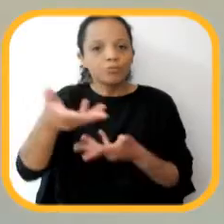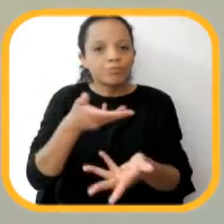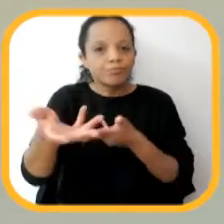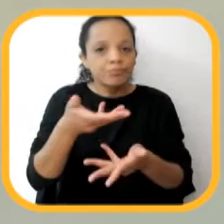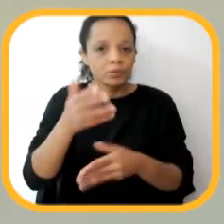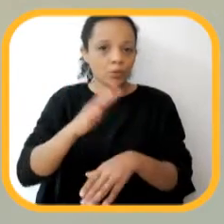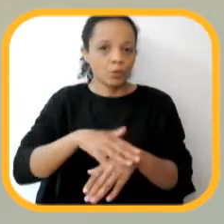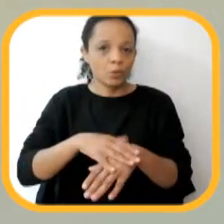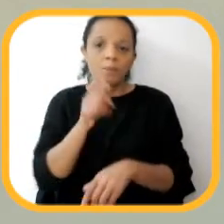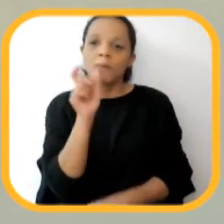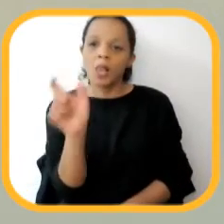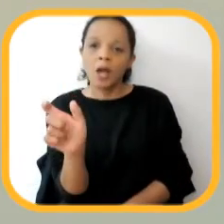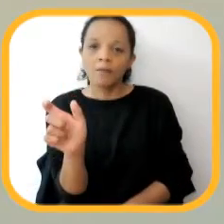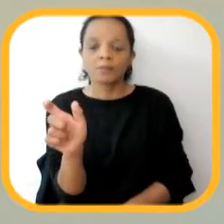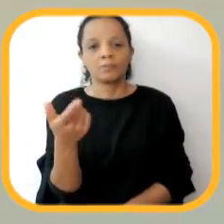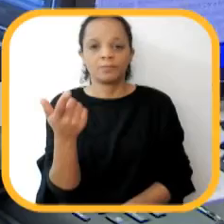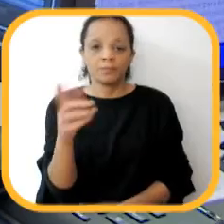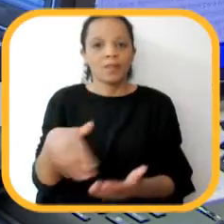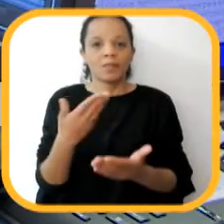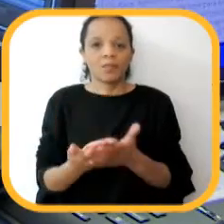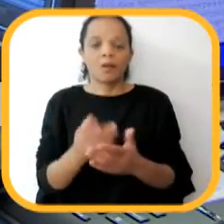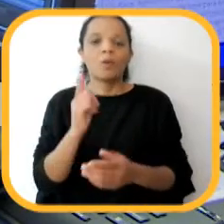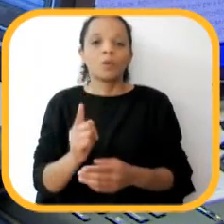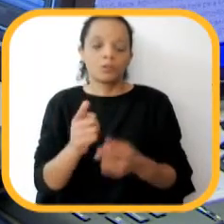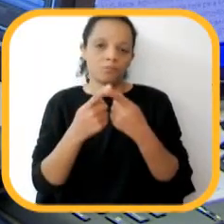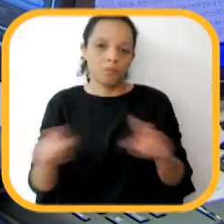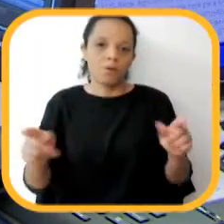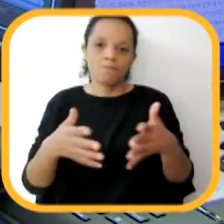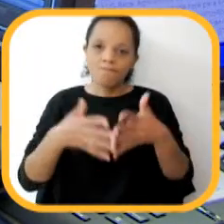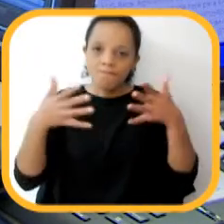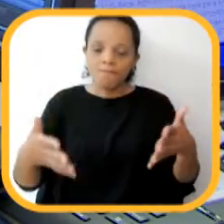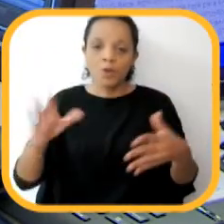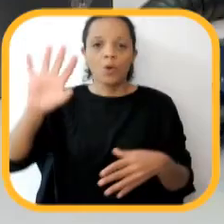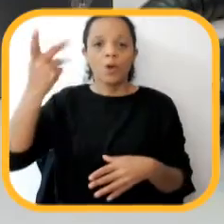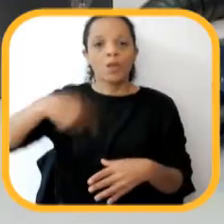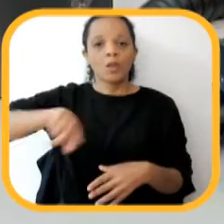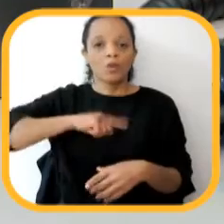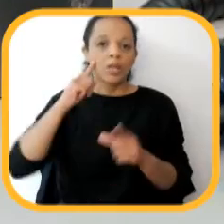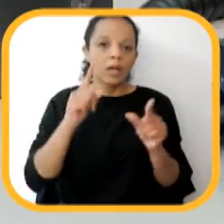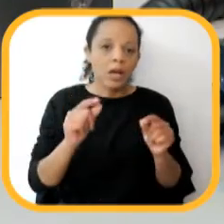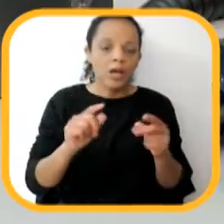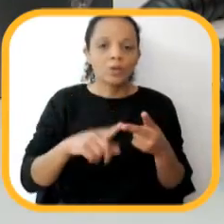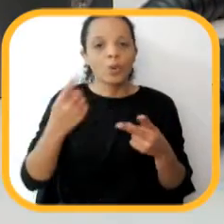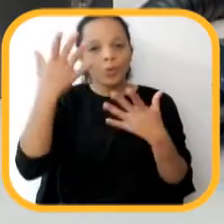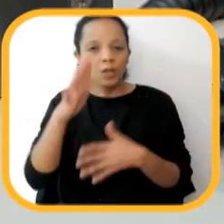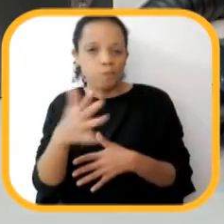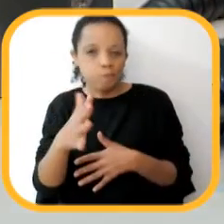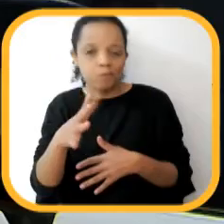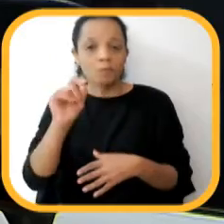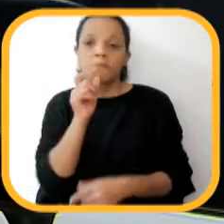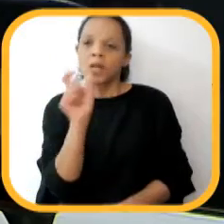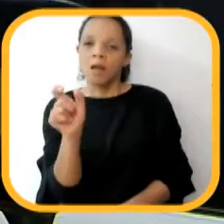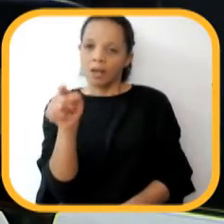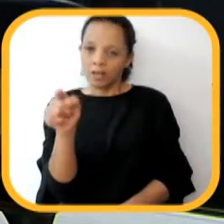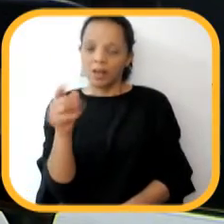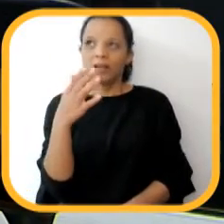ligarem com as pessoas através de uma simples palavra, vai fazer com que tudo isso faça uma diferença gigante. Quando nós ligamos o rádio, estamos a ter um dia menos bom